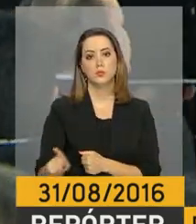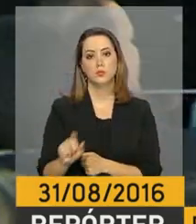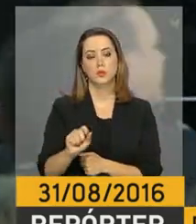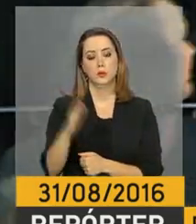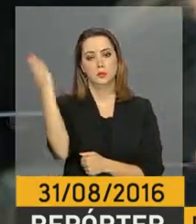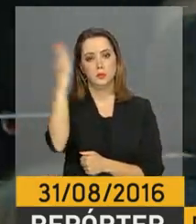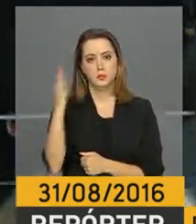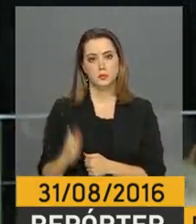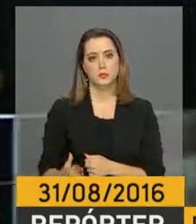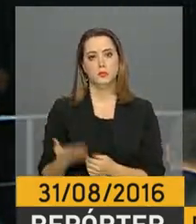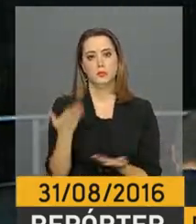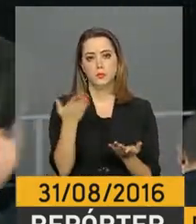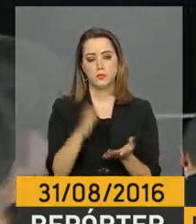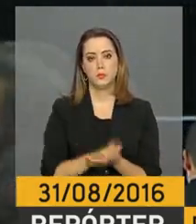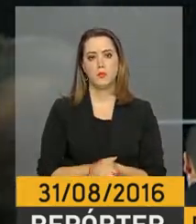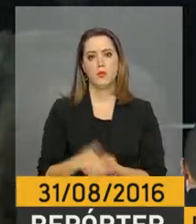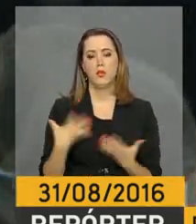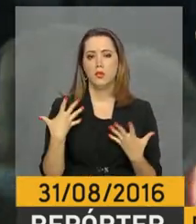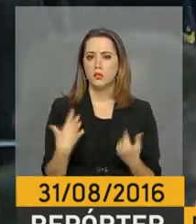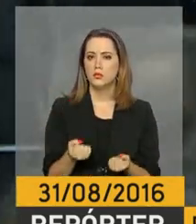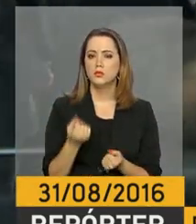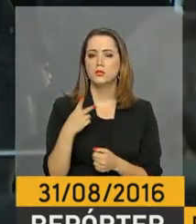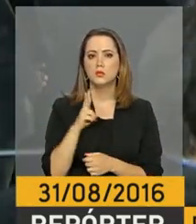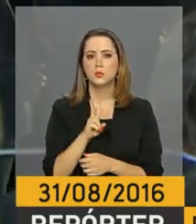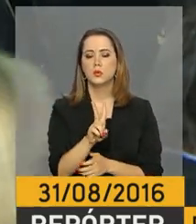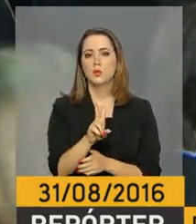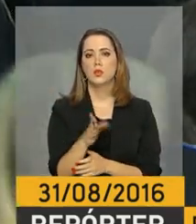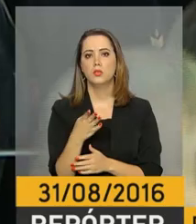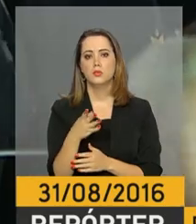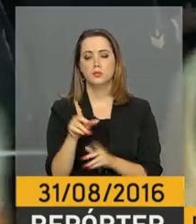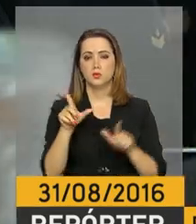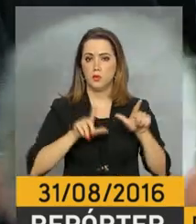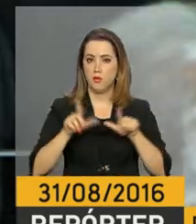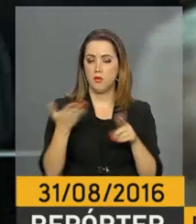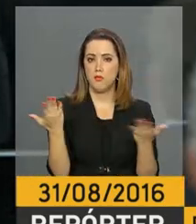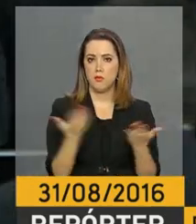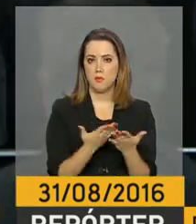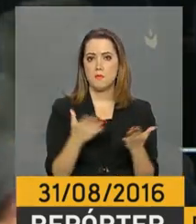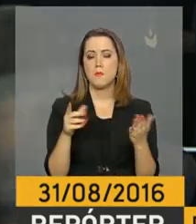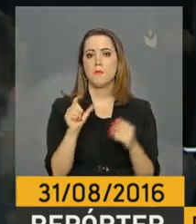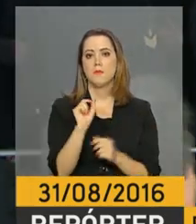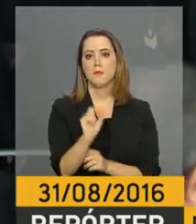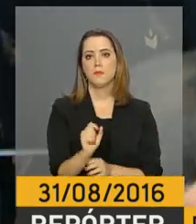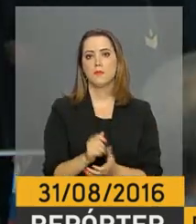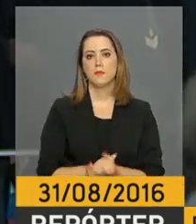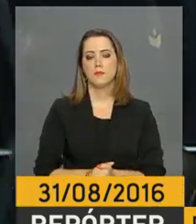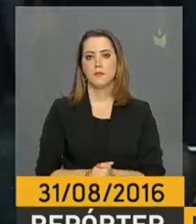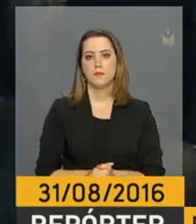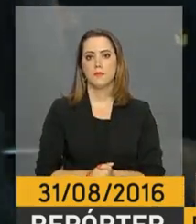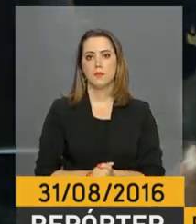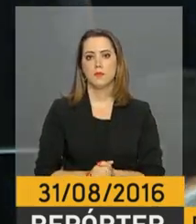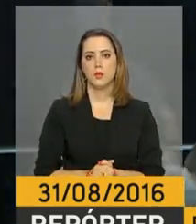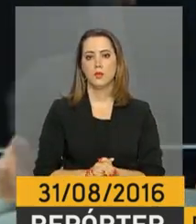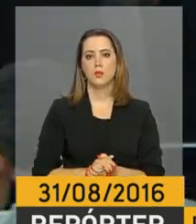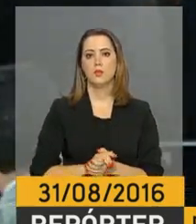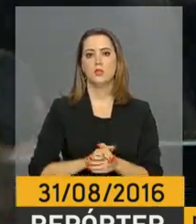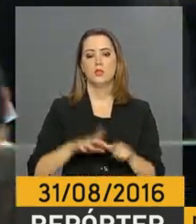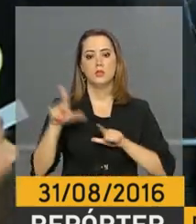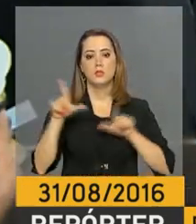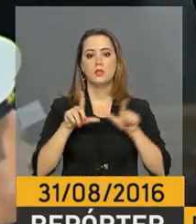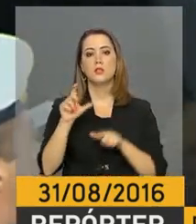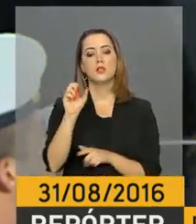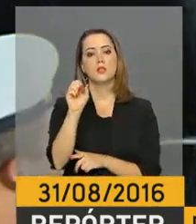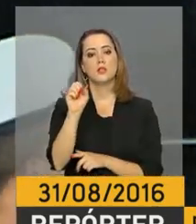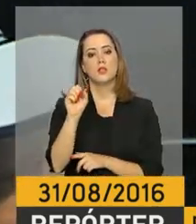da República. Estamos acompanhando imagens ao vivo da TV Senado.